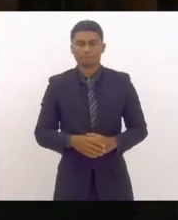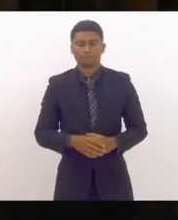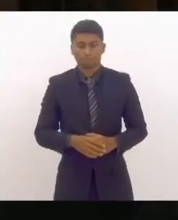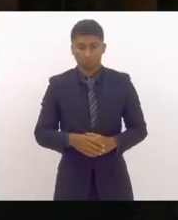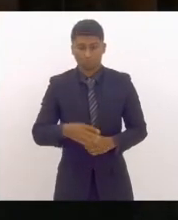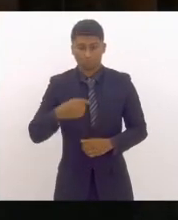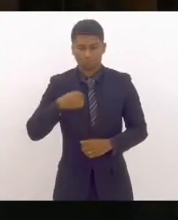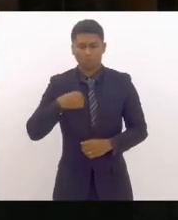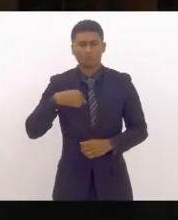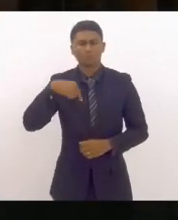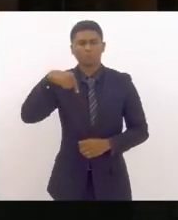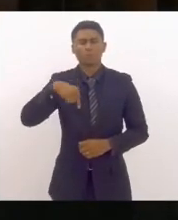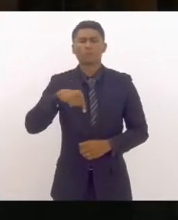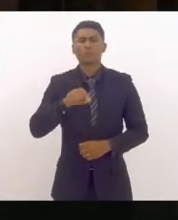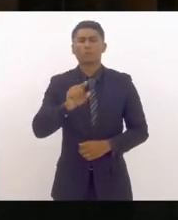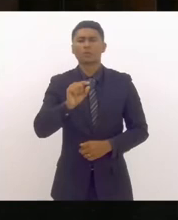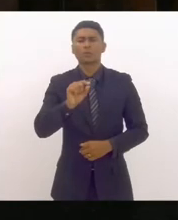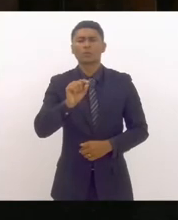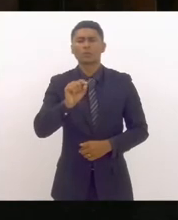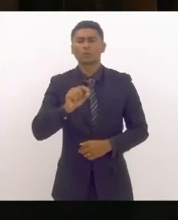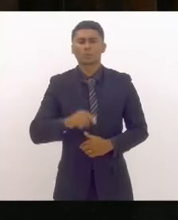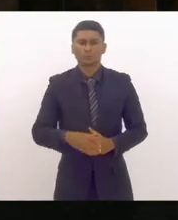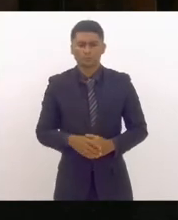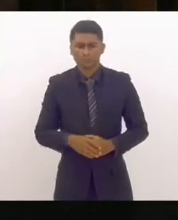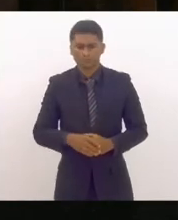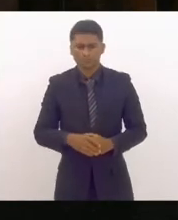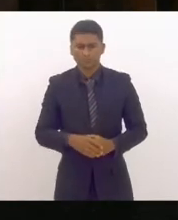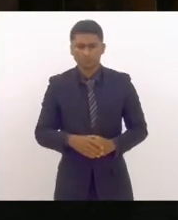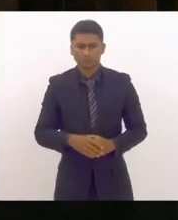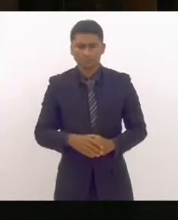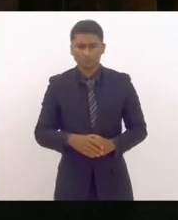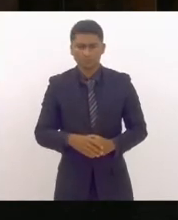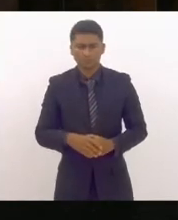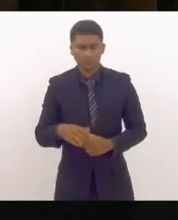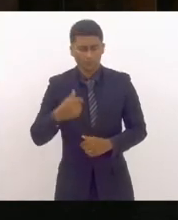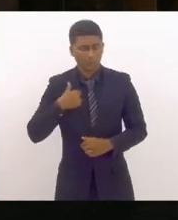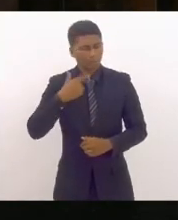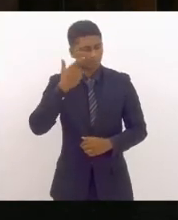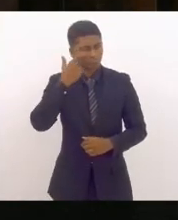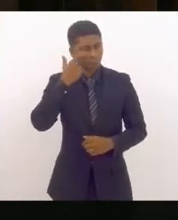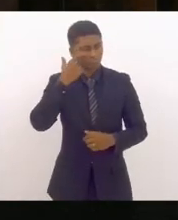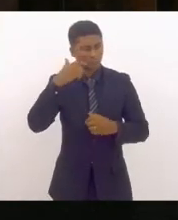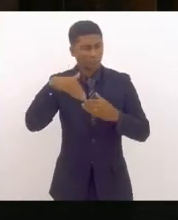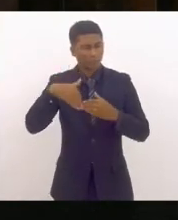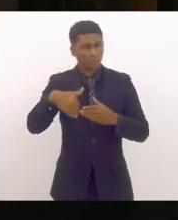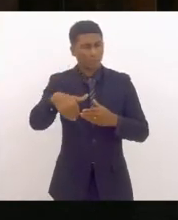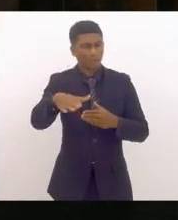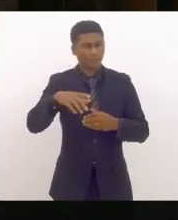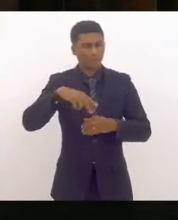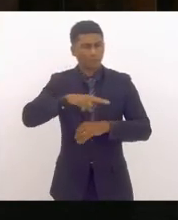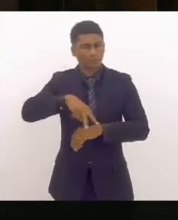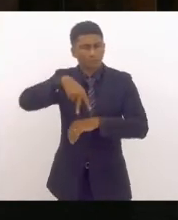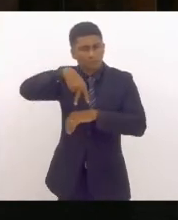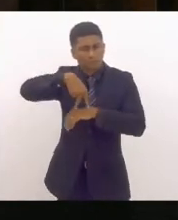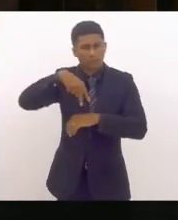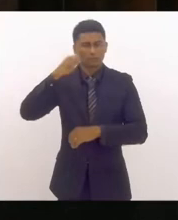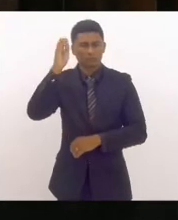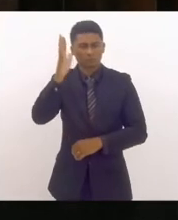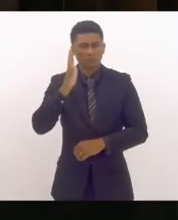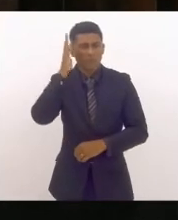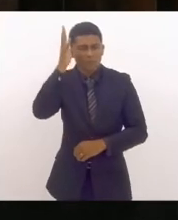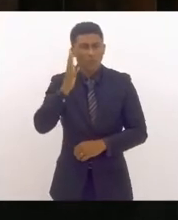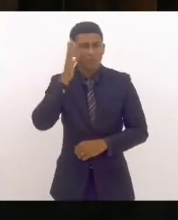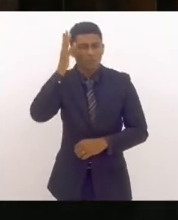pretendo agora iniciar uma série de discursos aqui nesse público sobre